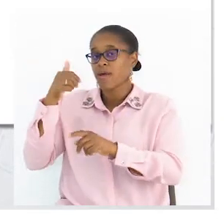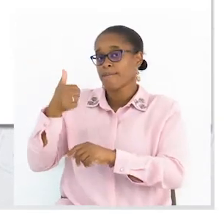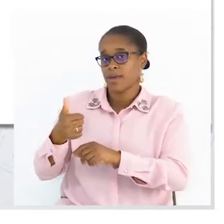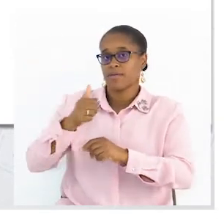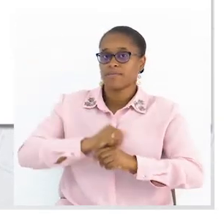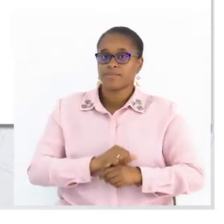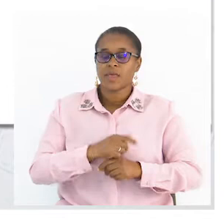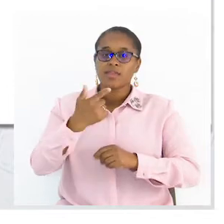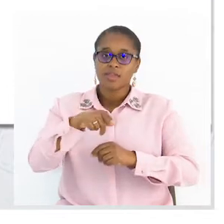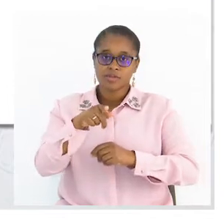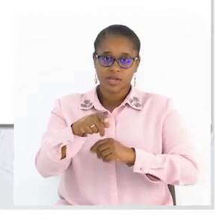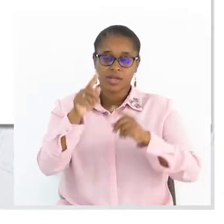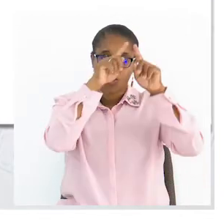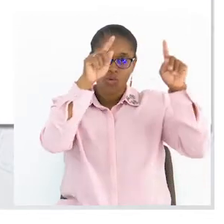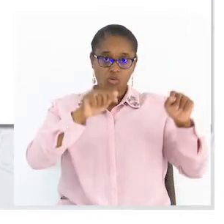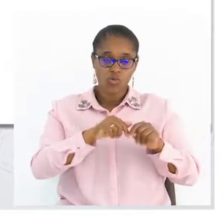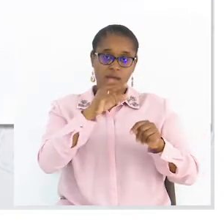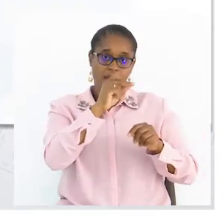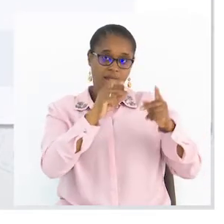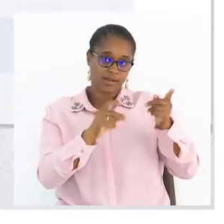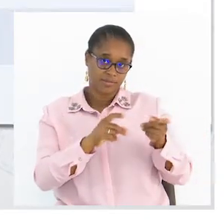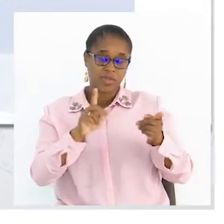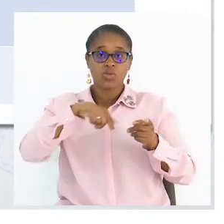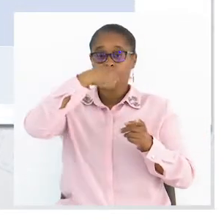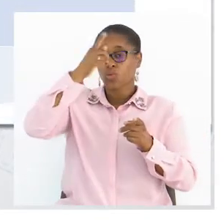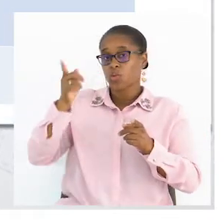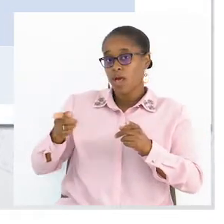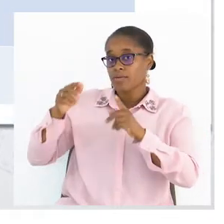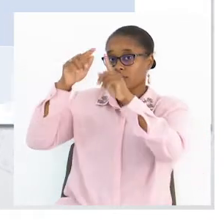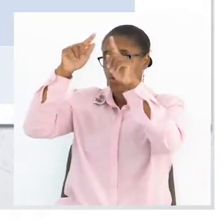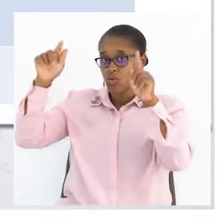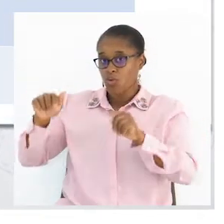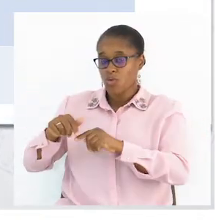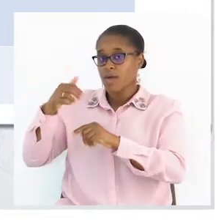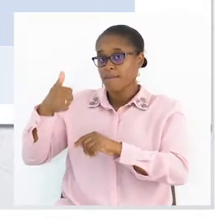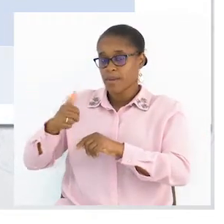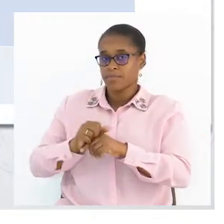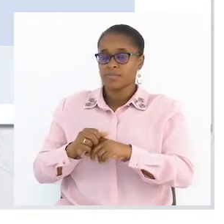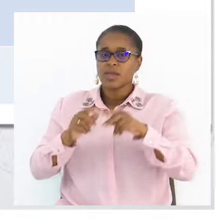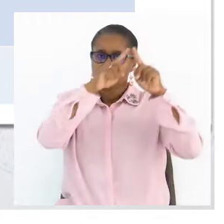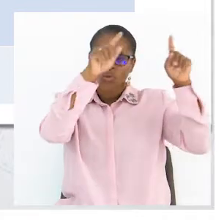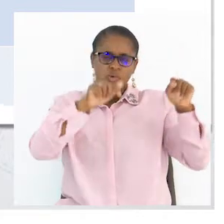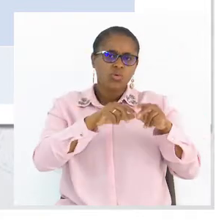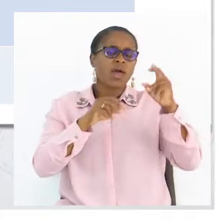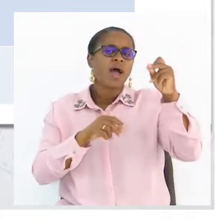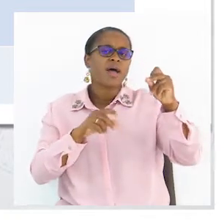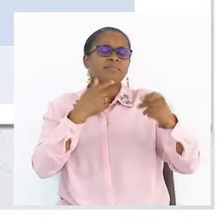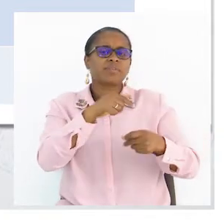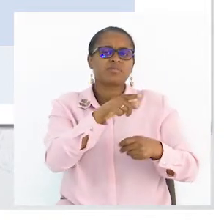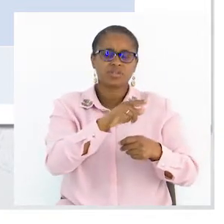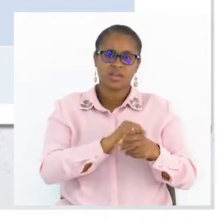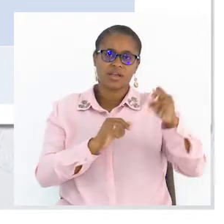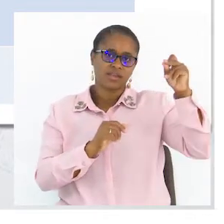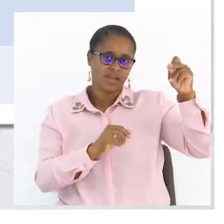B. Temos aqui a coluna A, do outro lado temos a coluna B. Na coluna A, o que é que temos? A linha